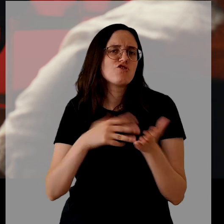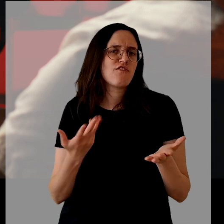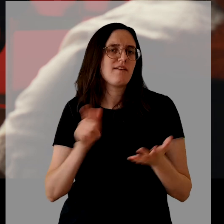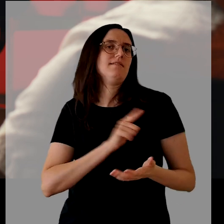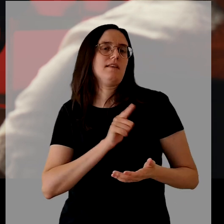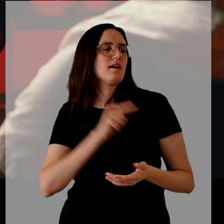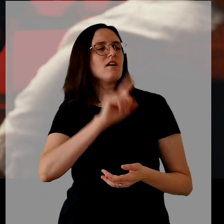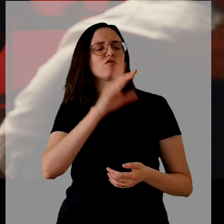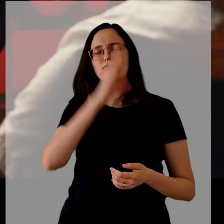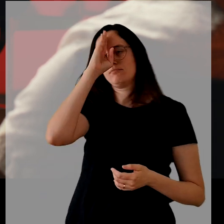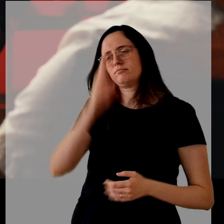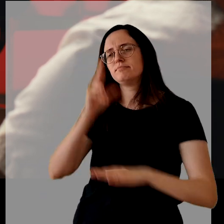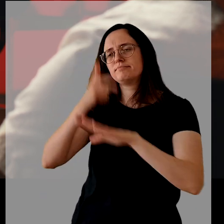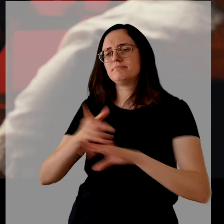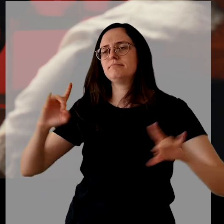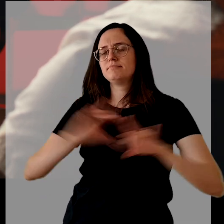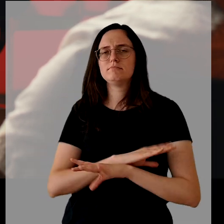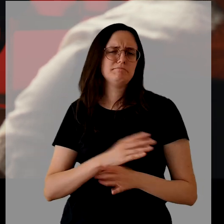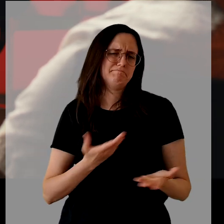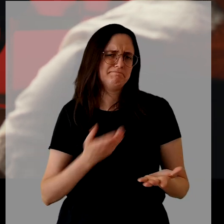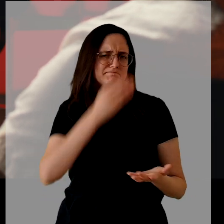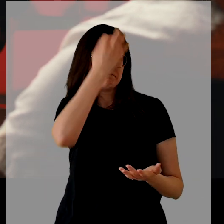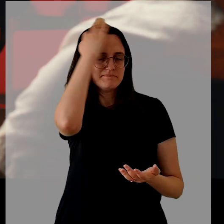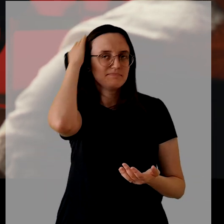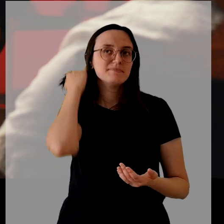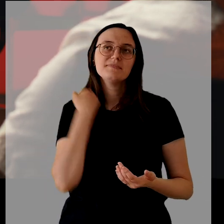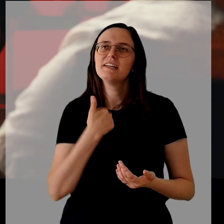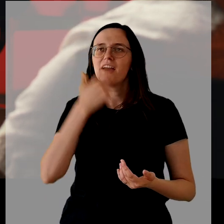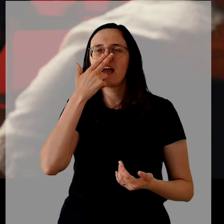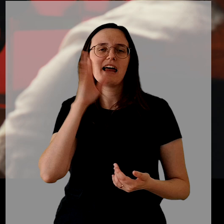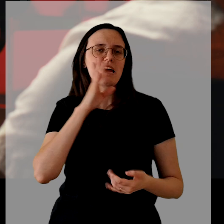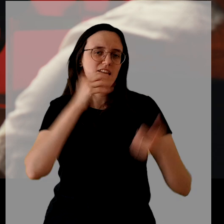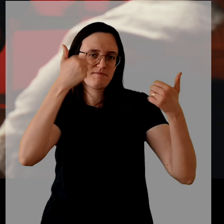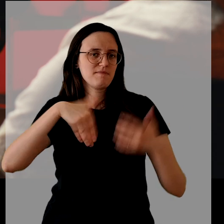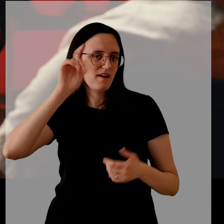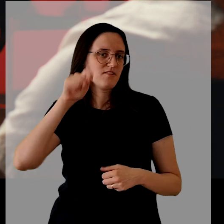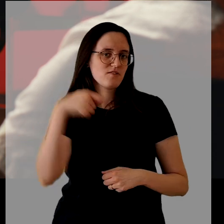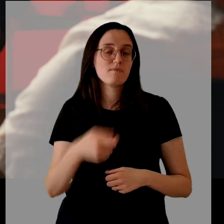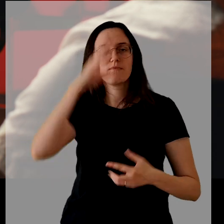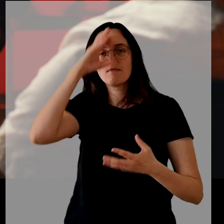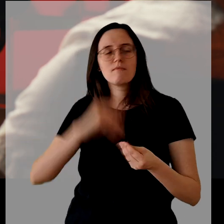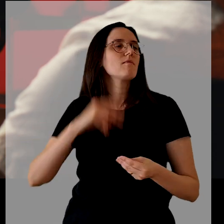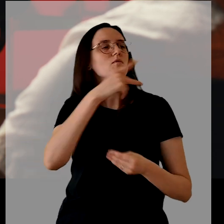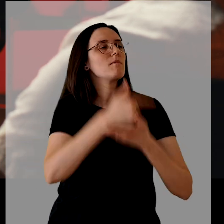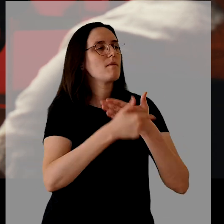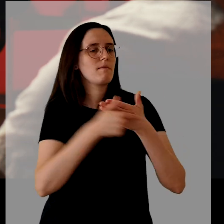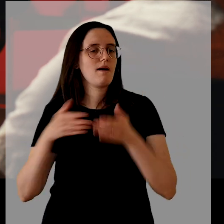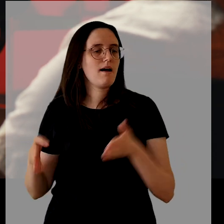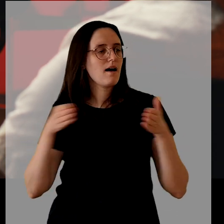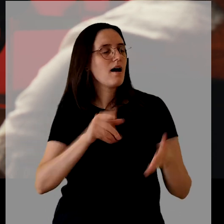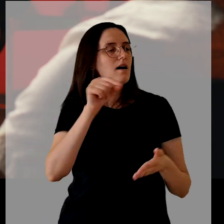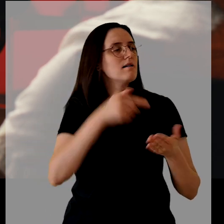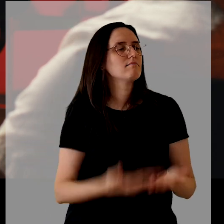não simplesmente vai para o set, grava e ponto final. Acho que é legal a gente falar um pouquinho disso, entender da tua parte assim,